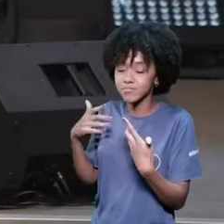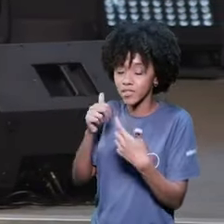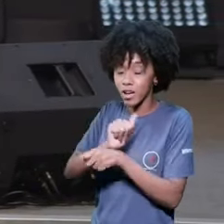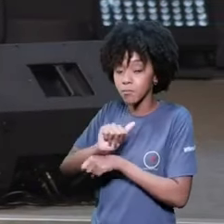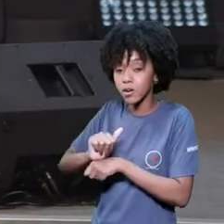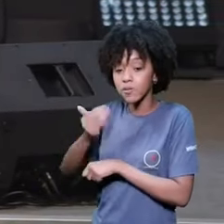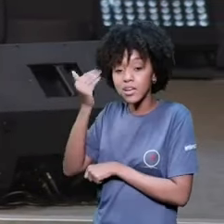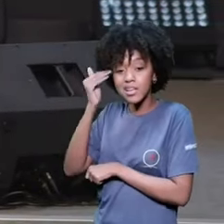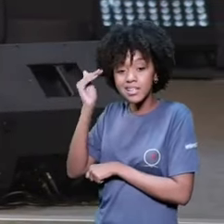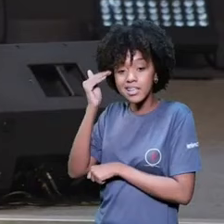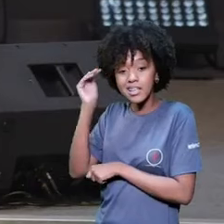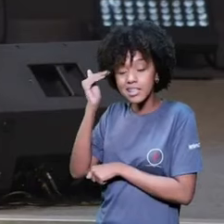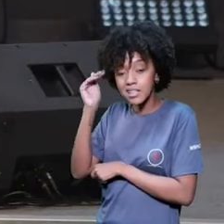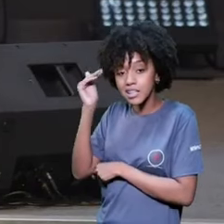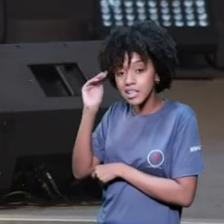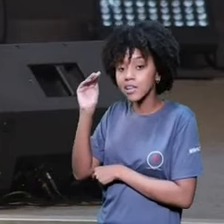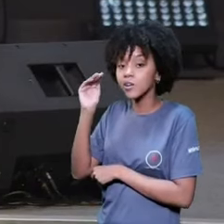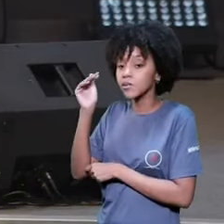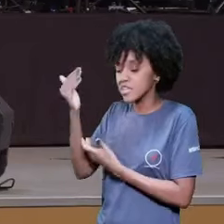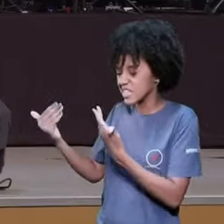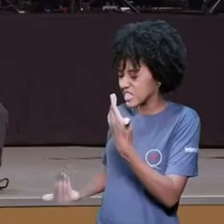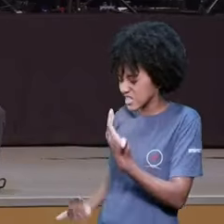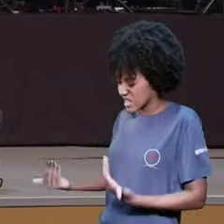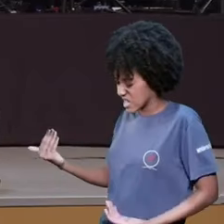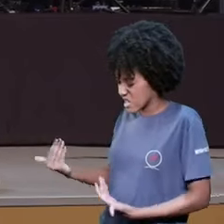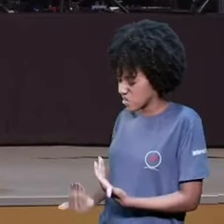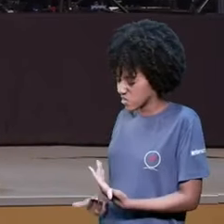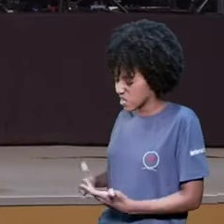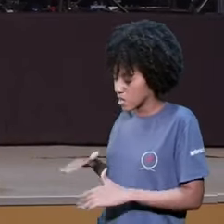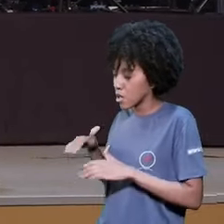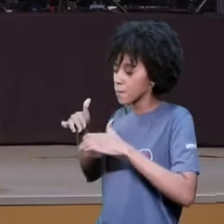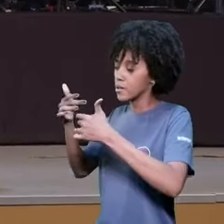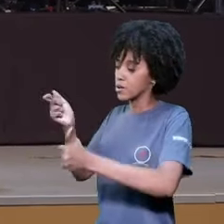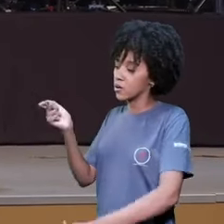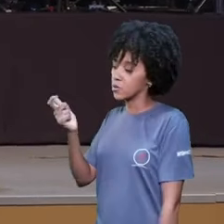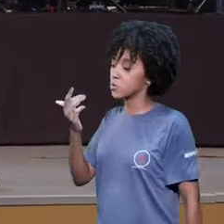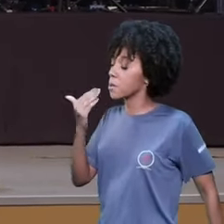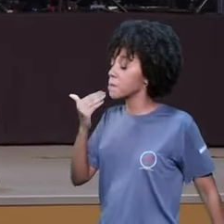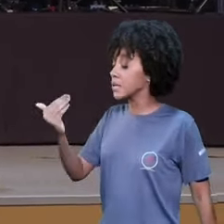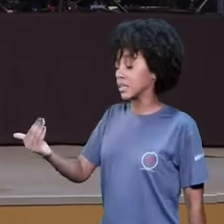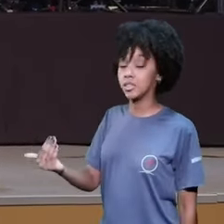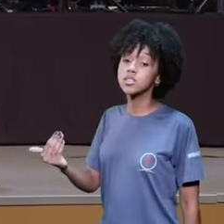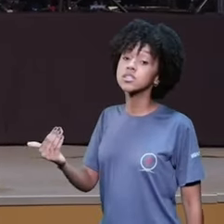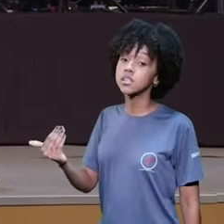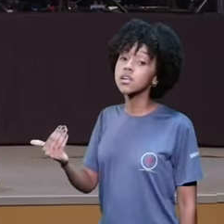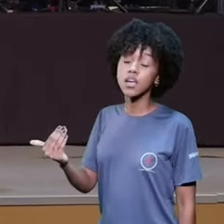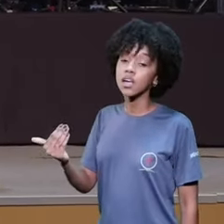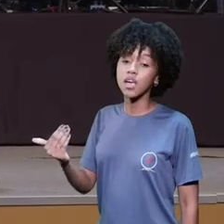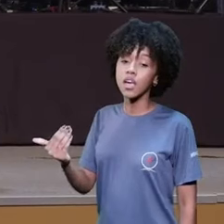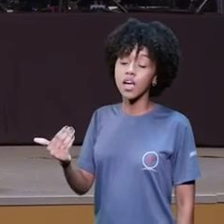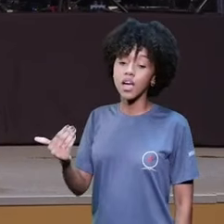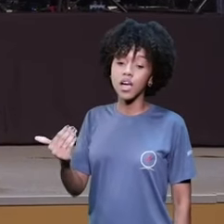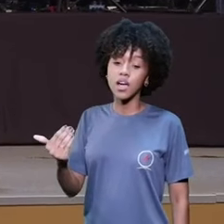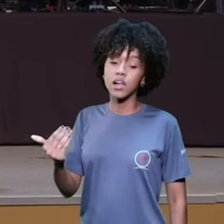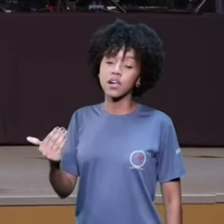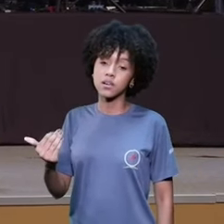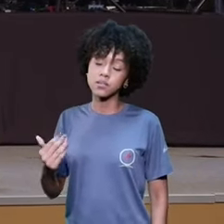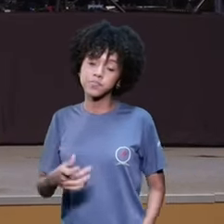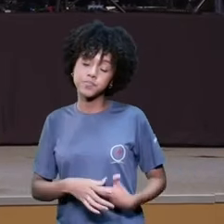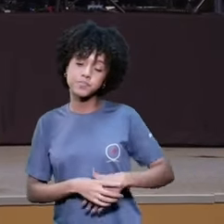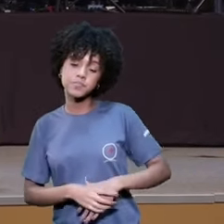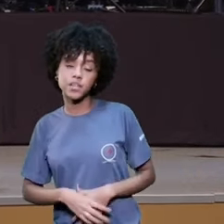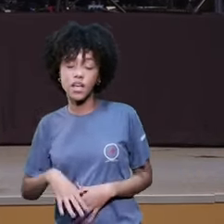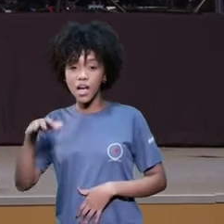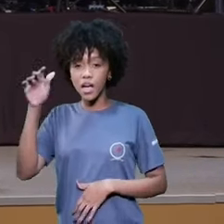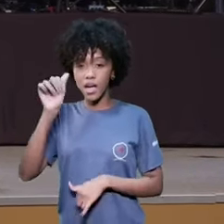é melhor do que pedir. Abraão entendeu que a demora da bênção não altera a qualidade do meu serviço.